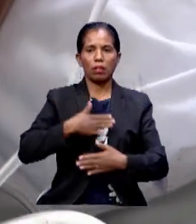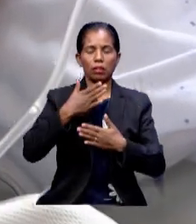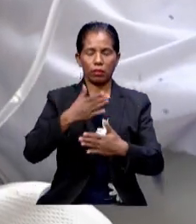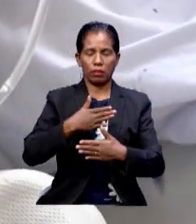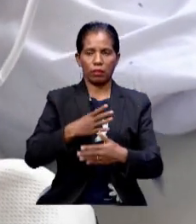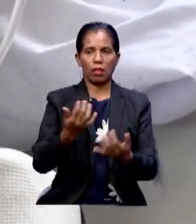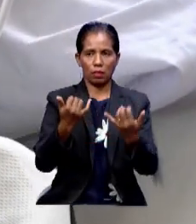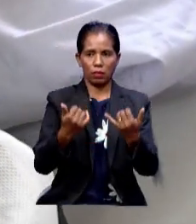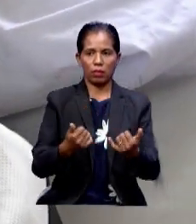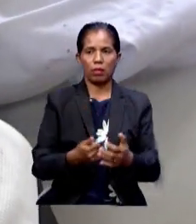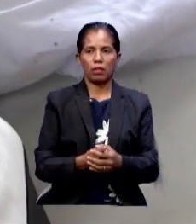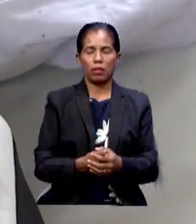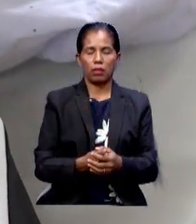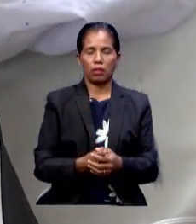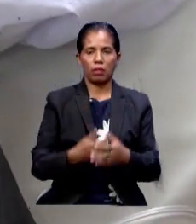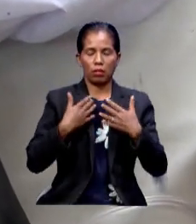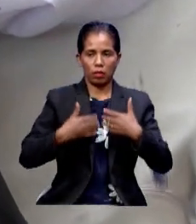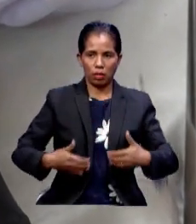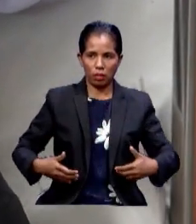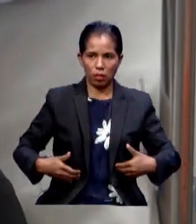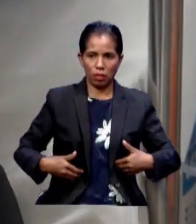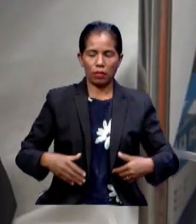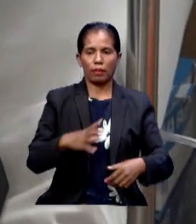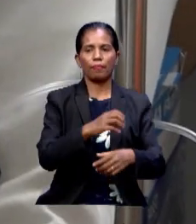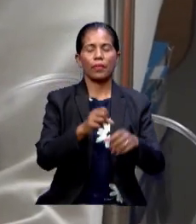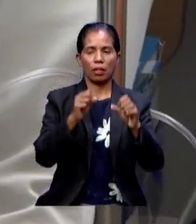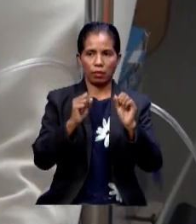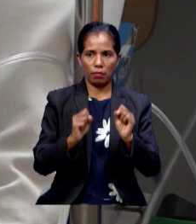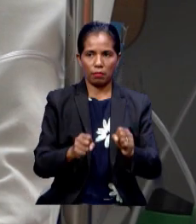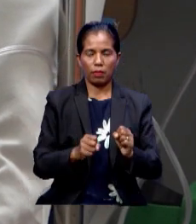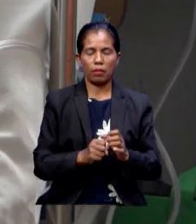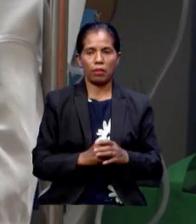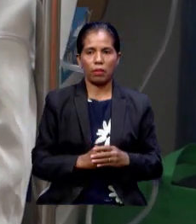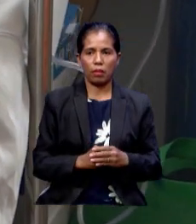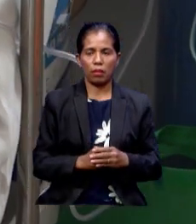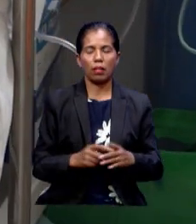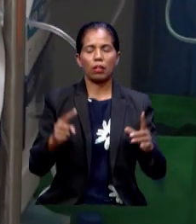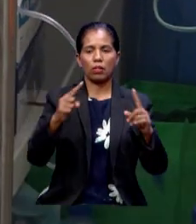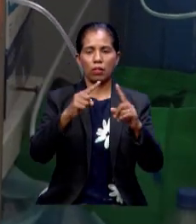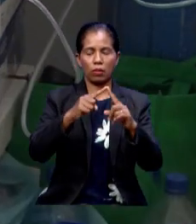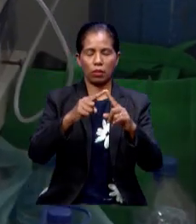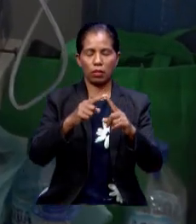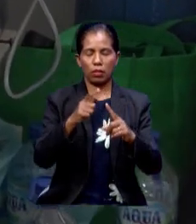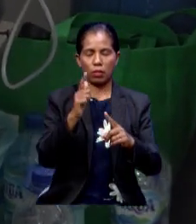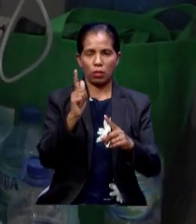sair da quando ho nasal prom ho de tai hinus nene nia bele toi ya